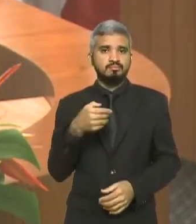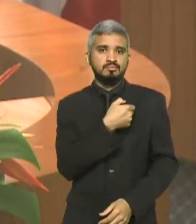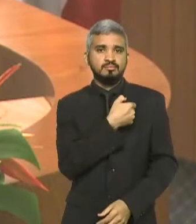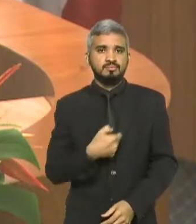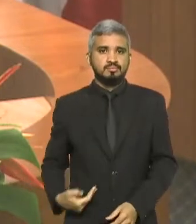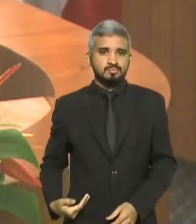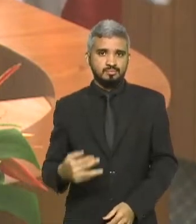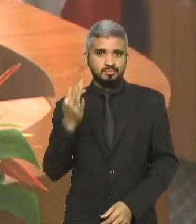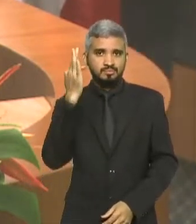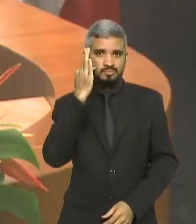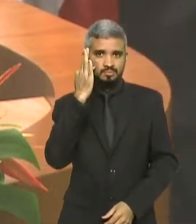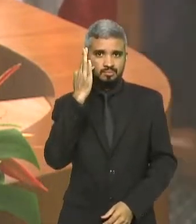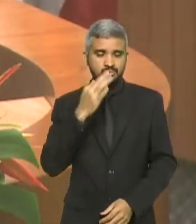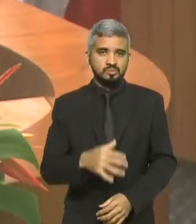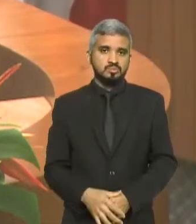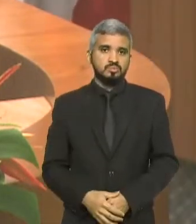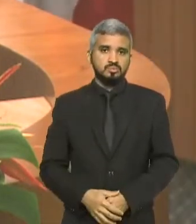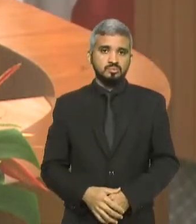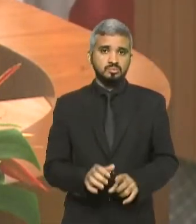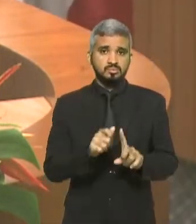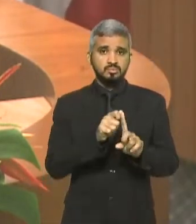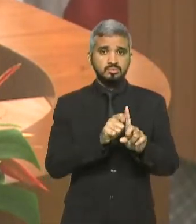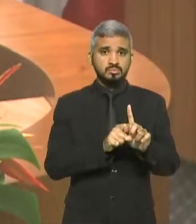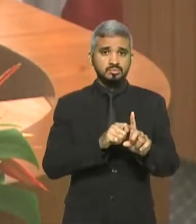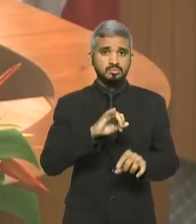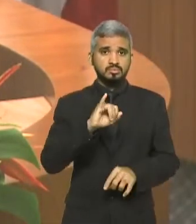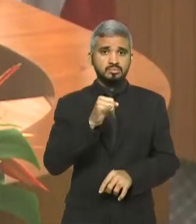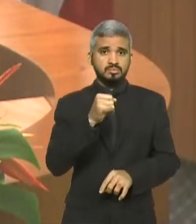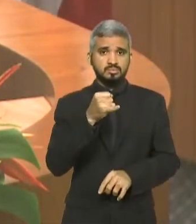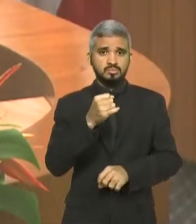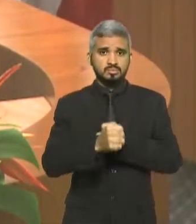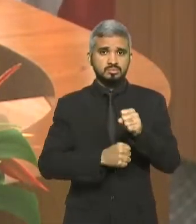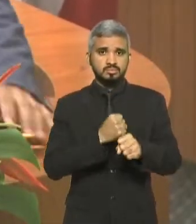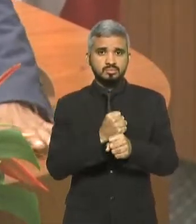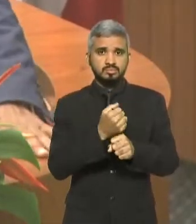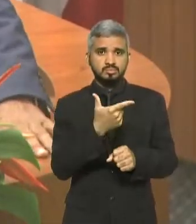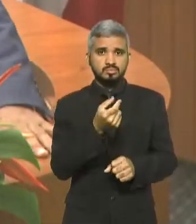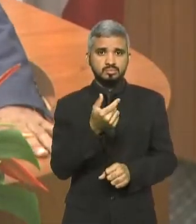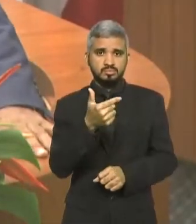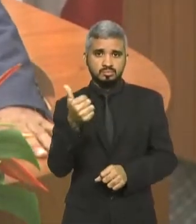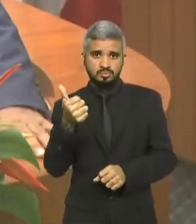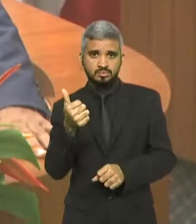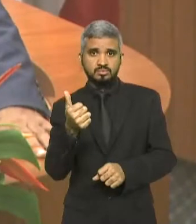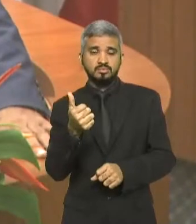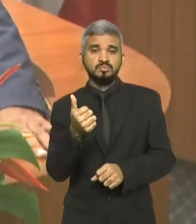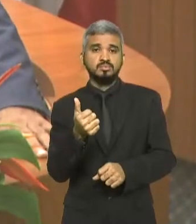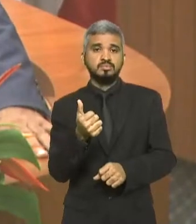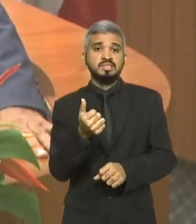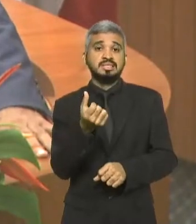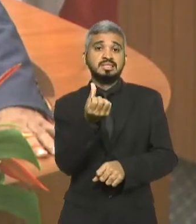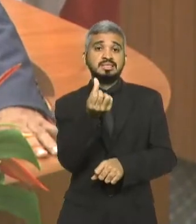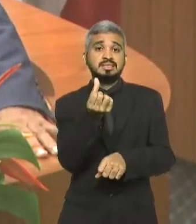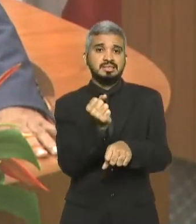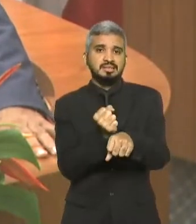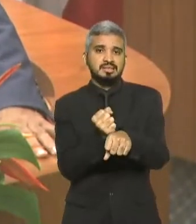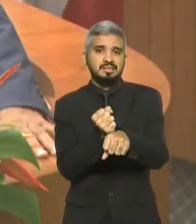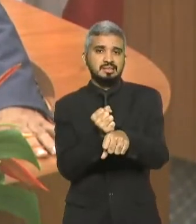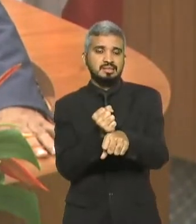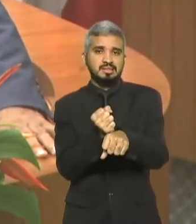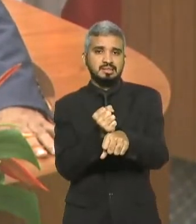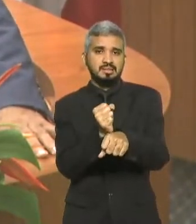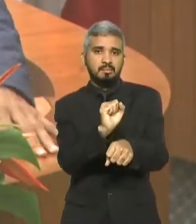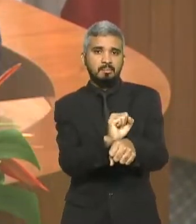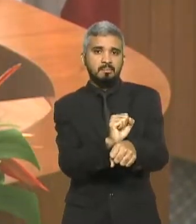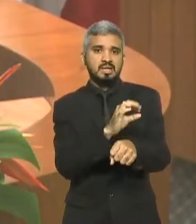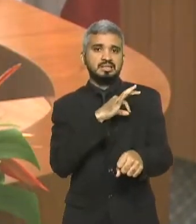No mês de janeiro de 2021, completou 6 anos de congelamento dos salários. O último aumento, o último reajuste,